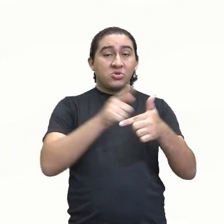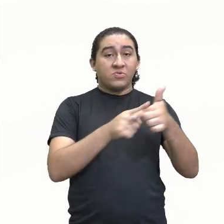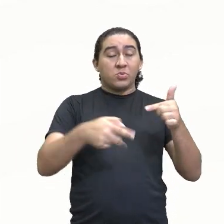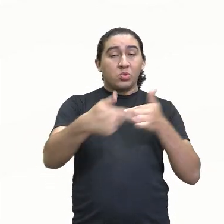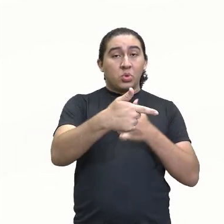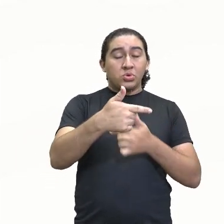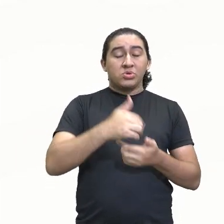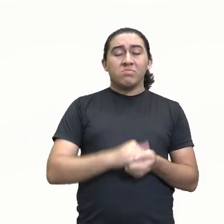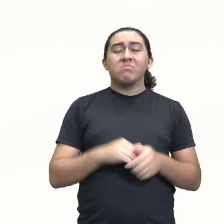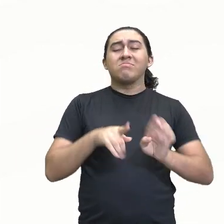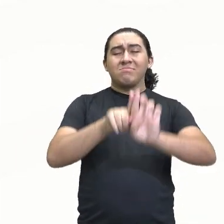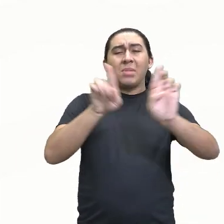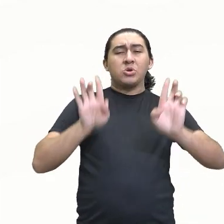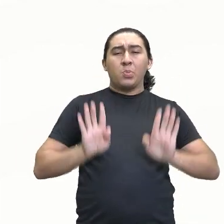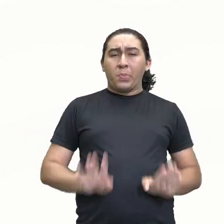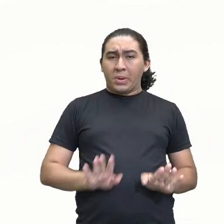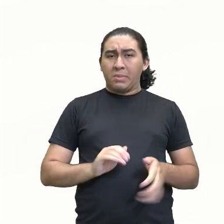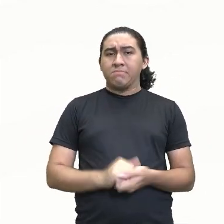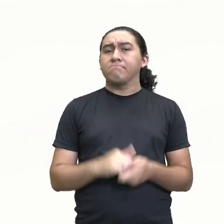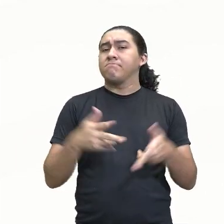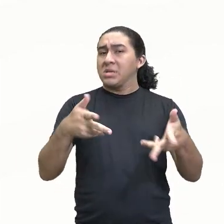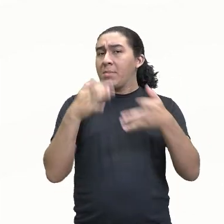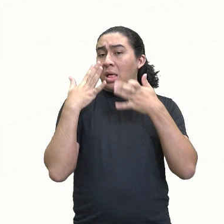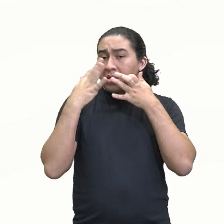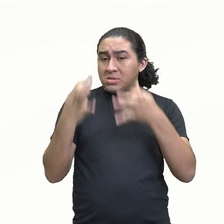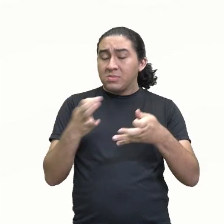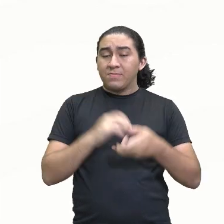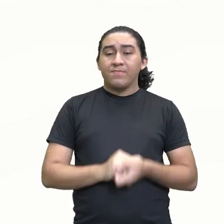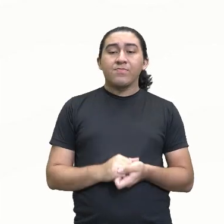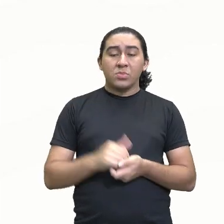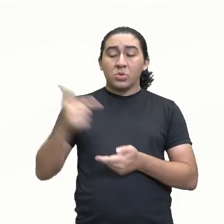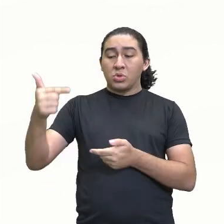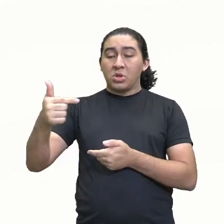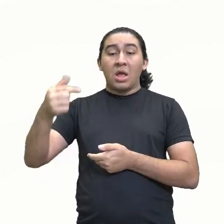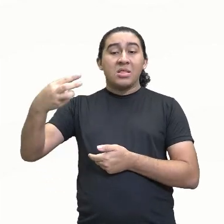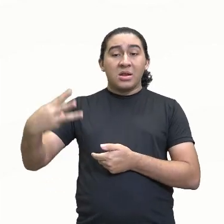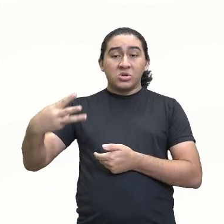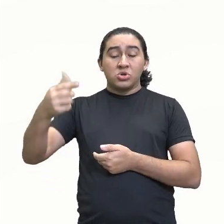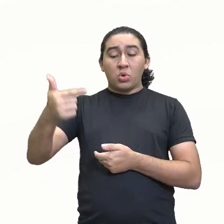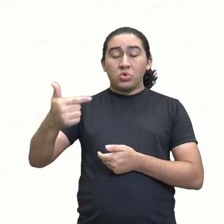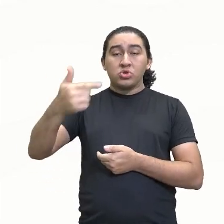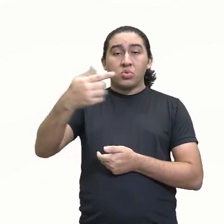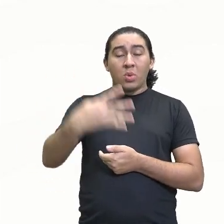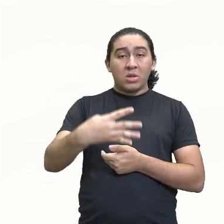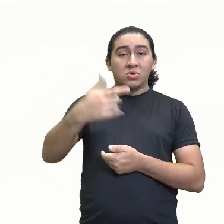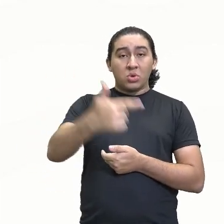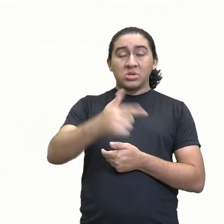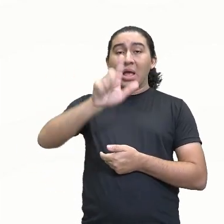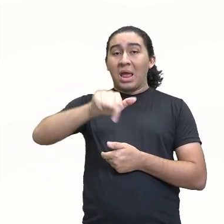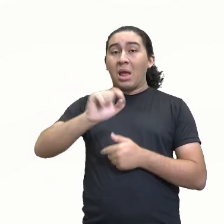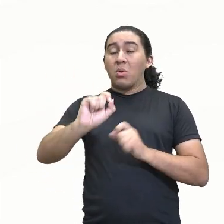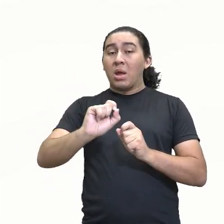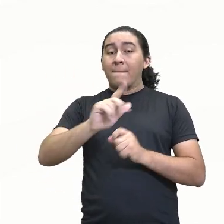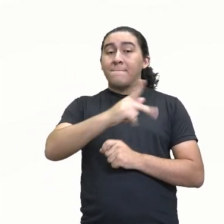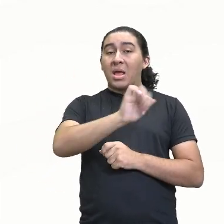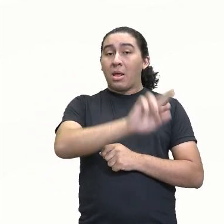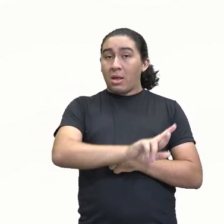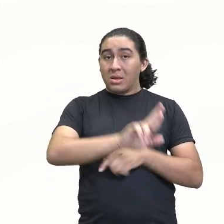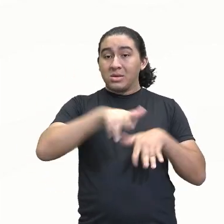2. Mas, observe que 242 é par. Então, eu posso logo simplificar aqui,